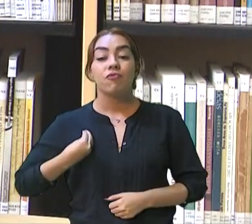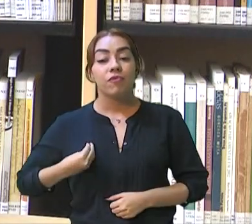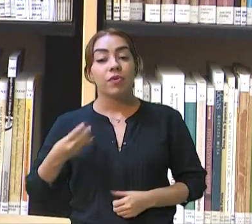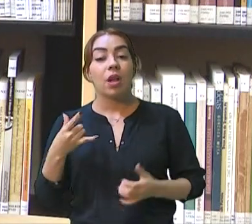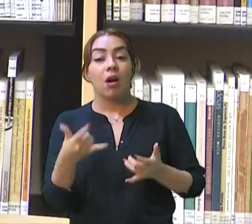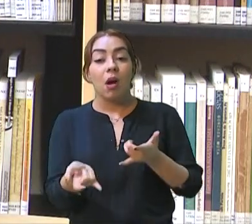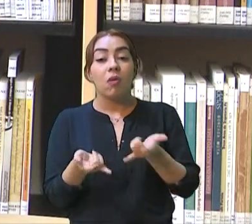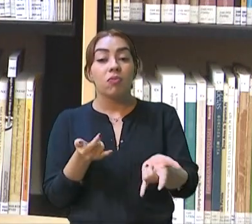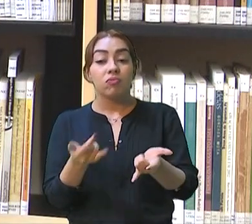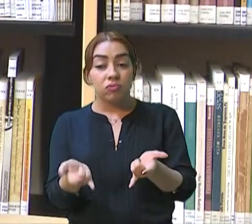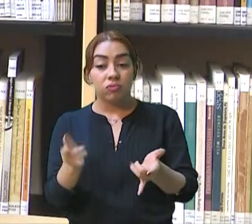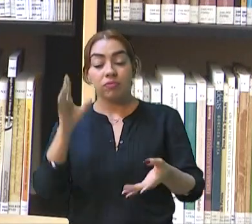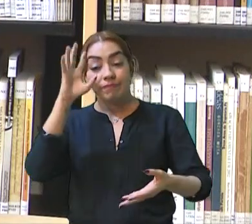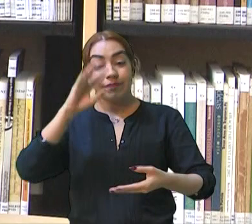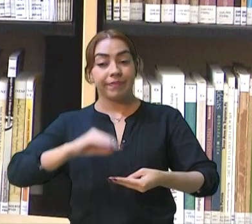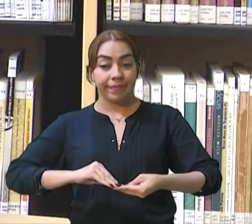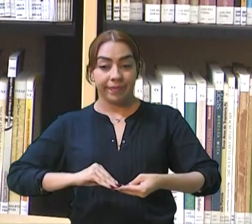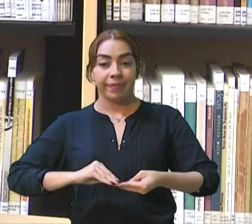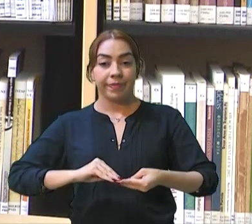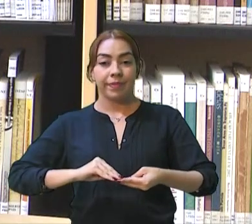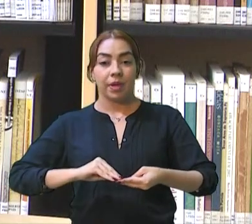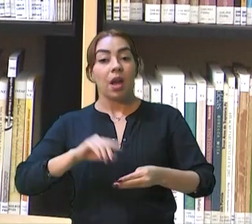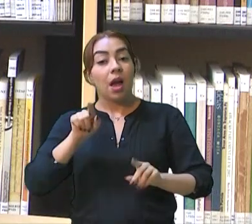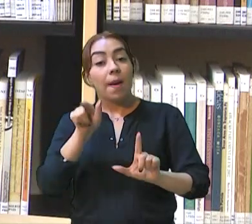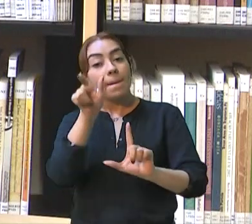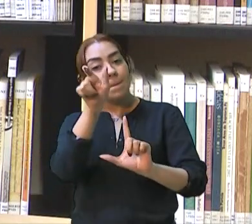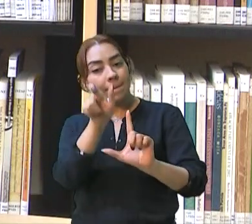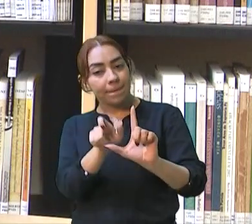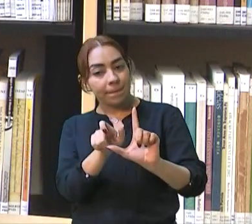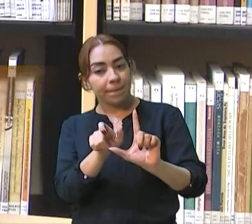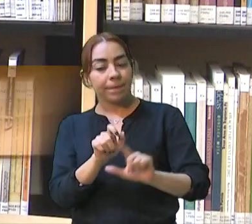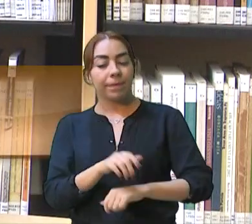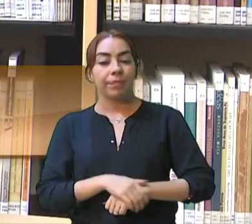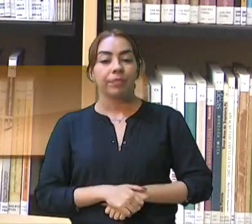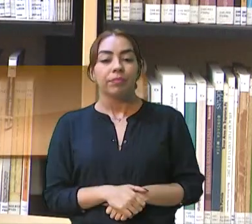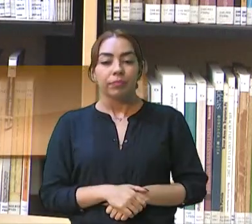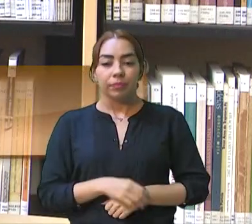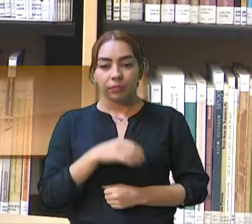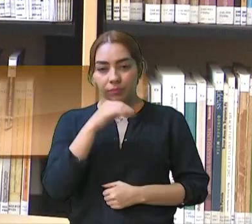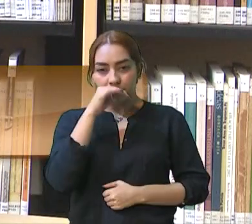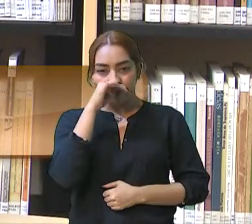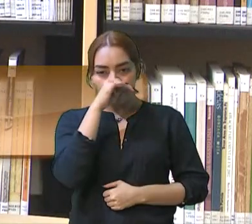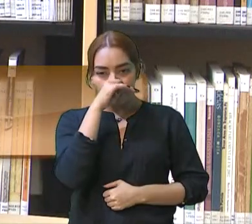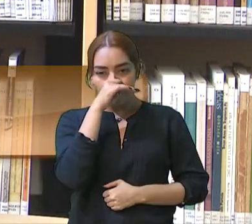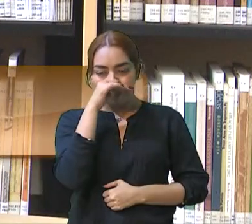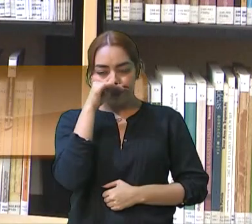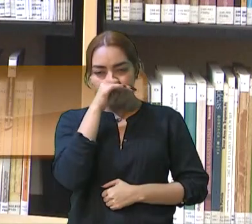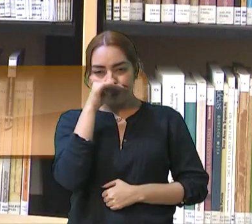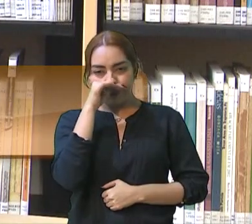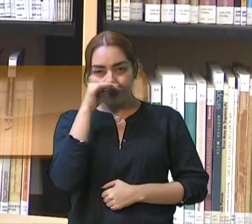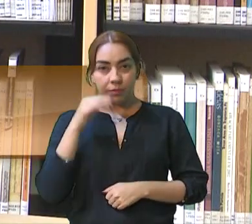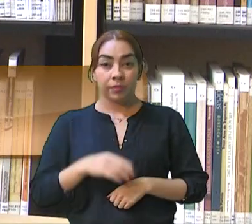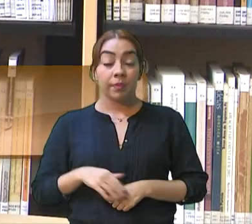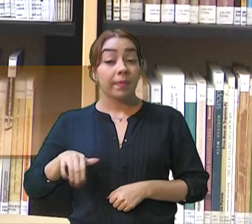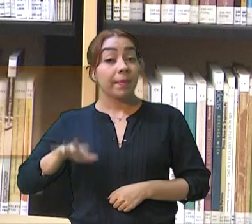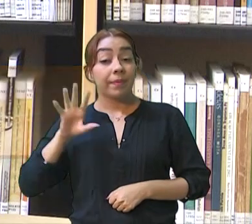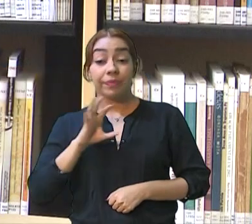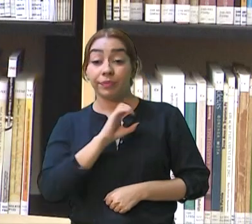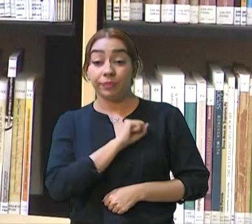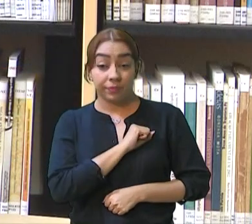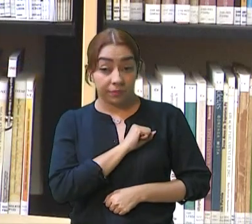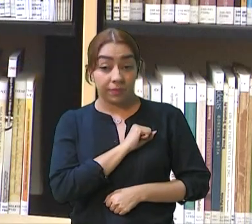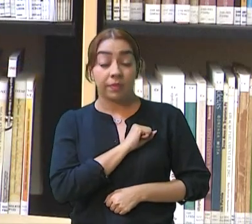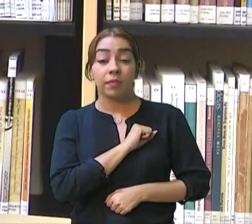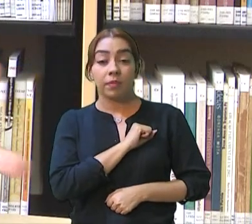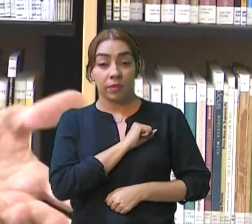homenagear os 60 anos do personagem, na história mais emblemática, a história mais cultuada por fãs de quadrinhos do Homem-Aranha, que é